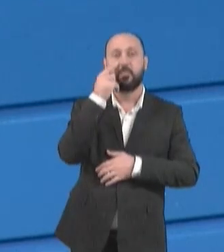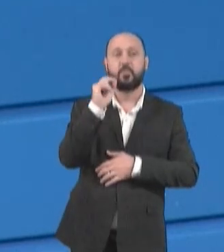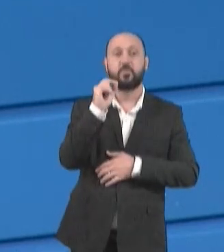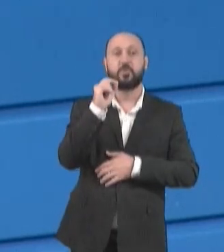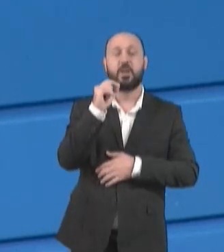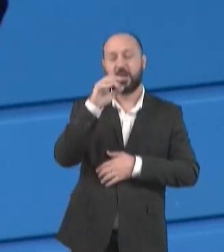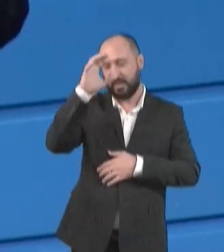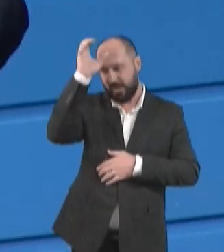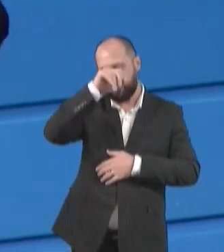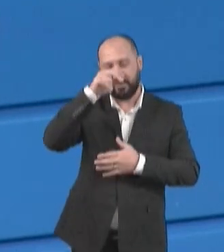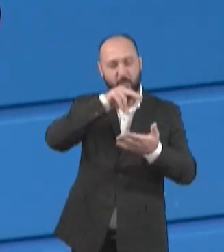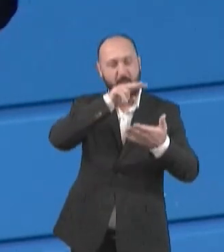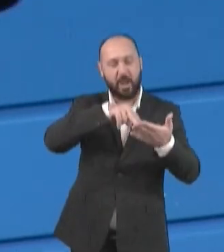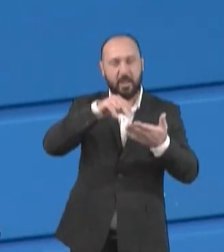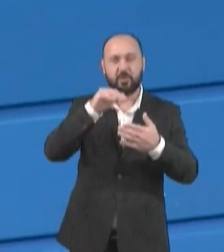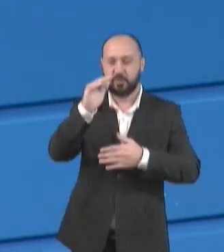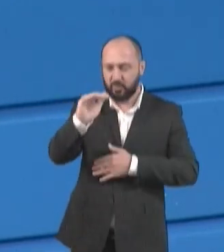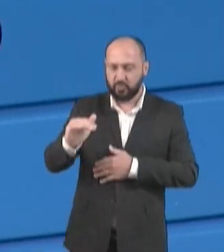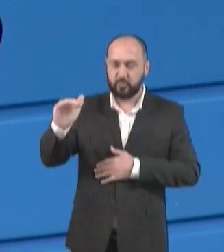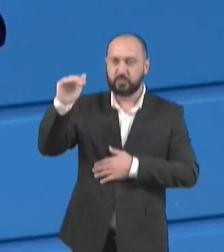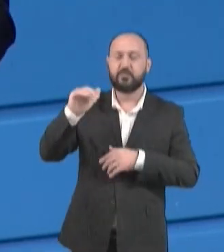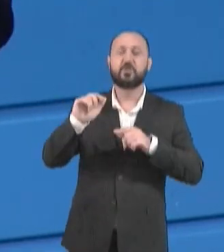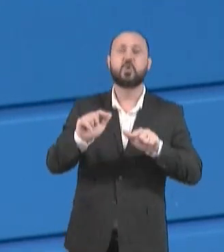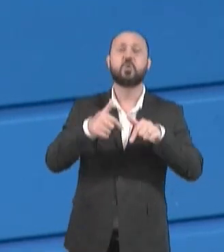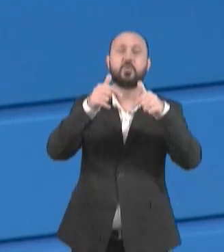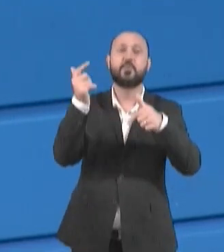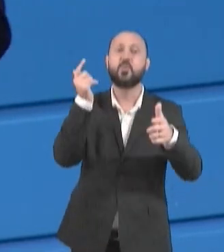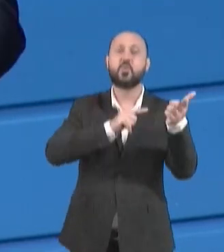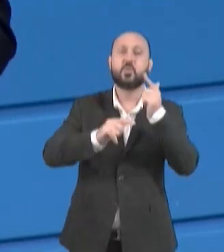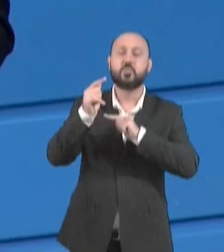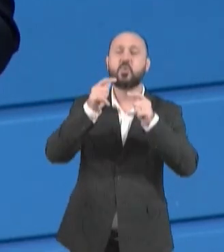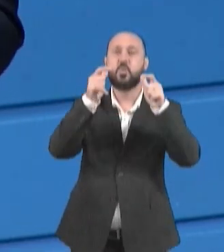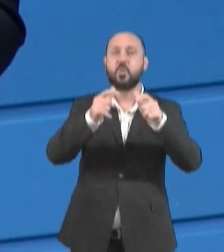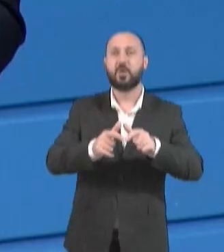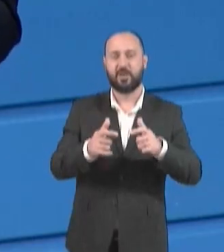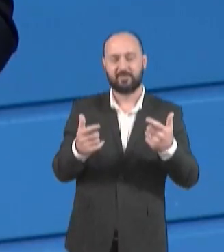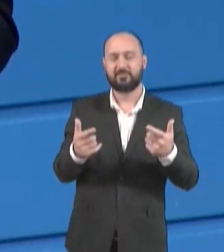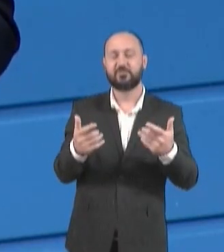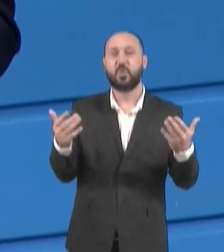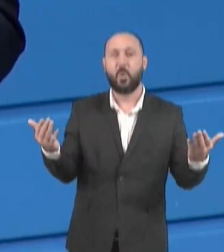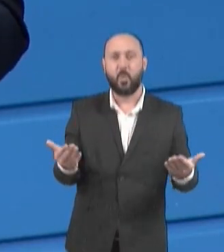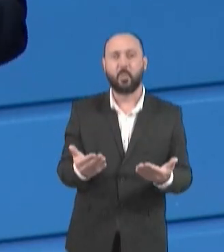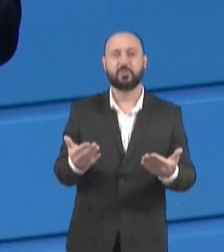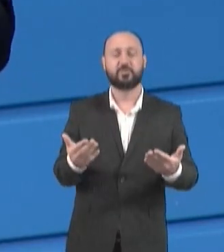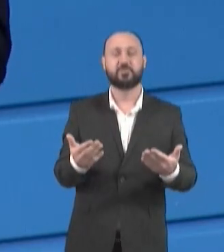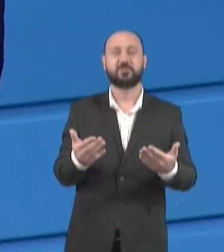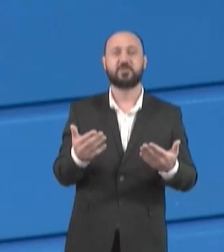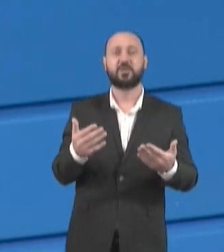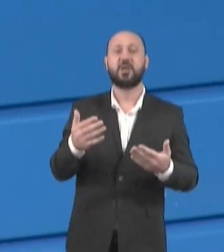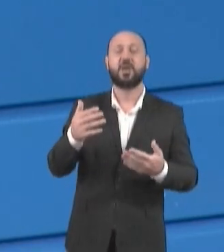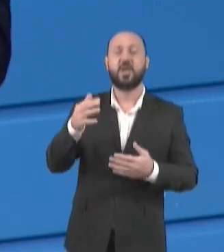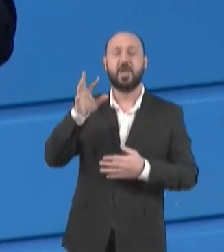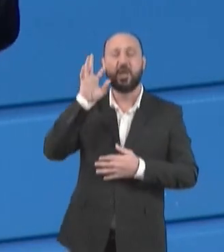se alfabetizou já adulta, que teve que lutar para conquistar o seu espaço e hoje é reconhecida no